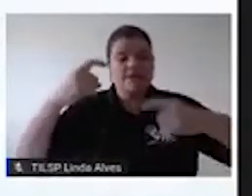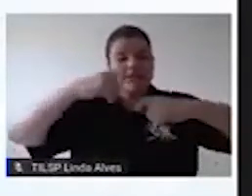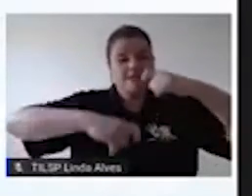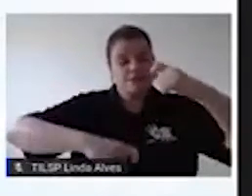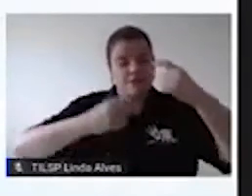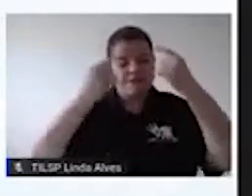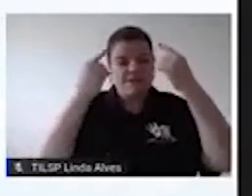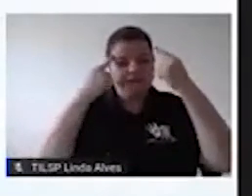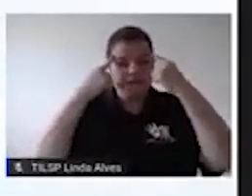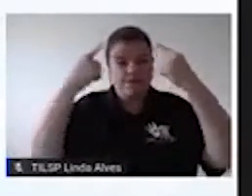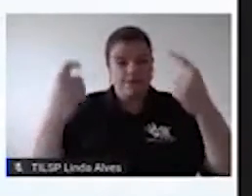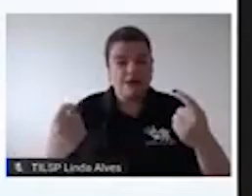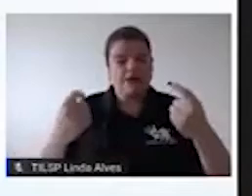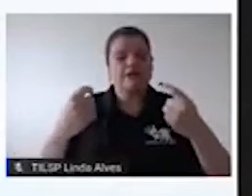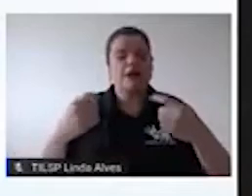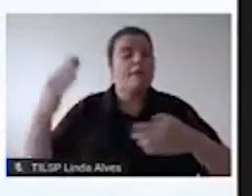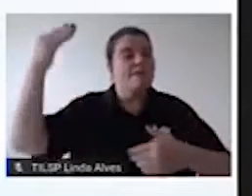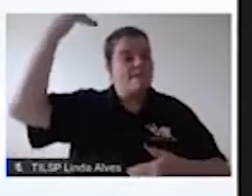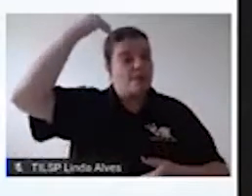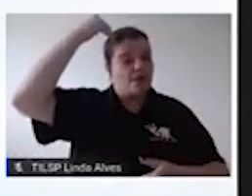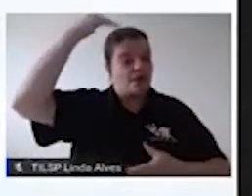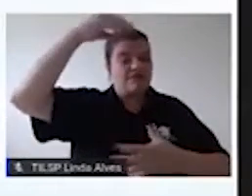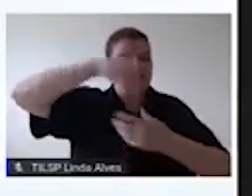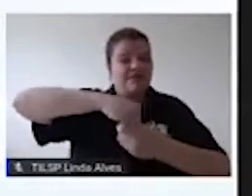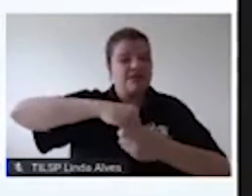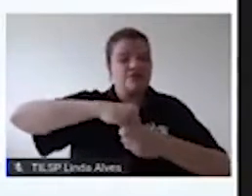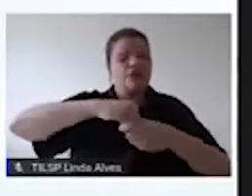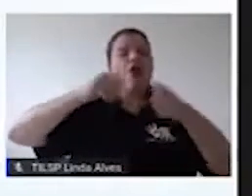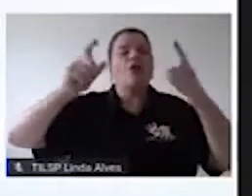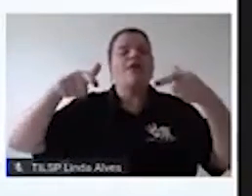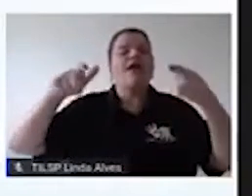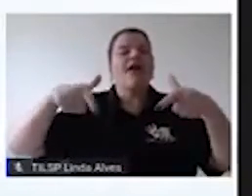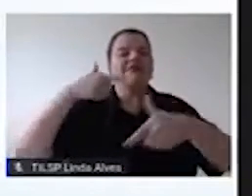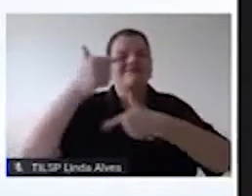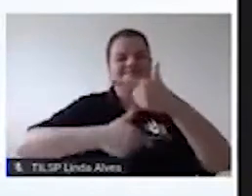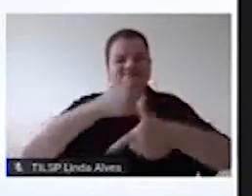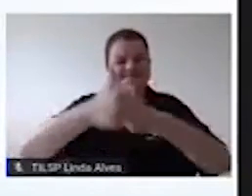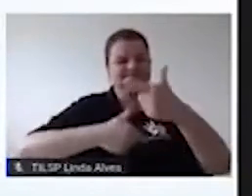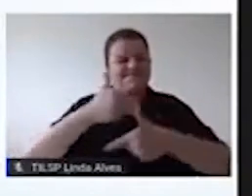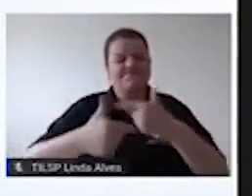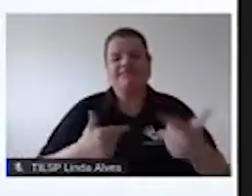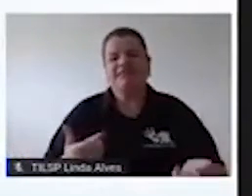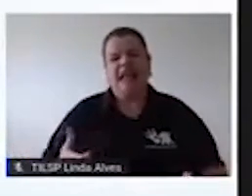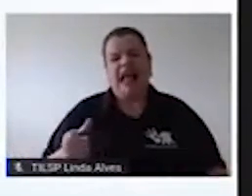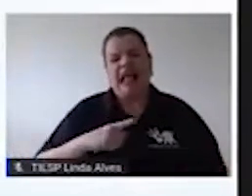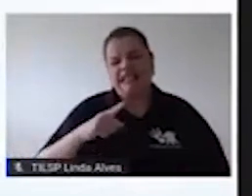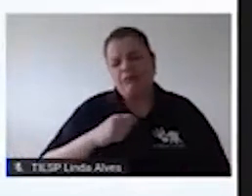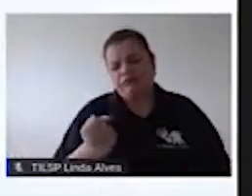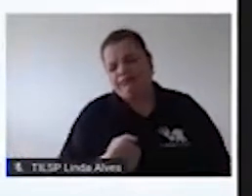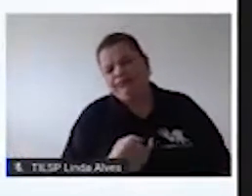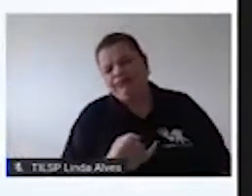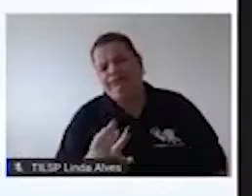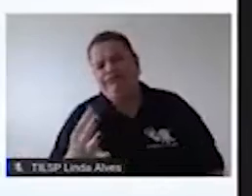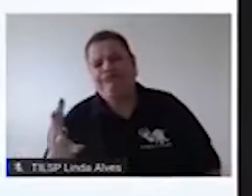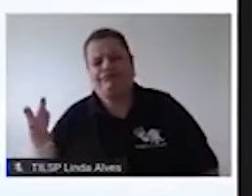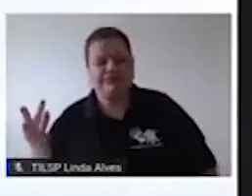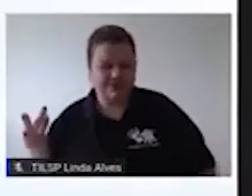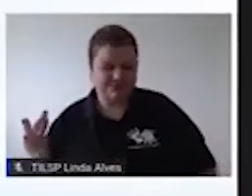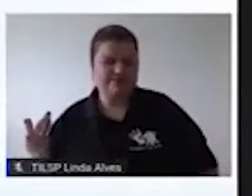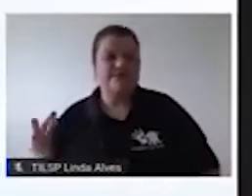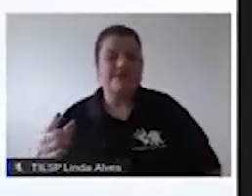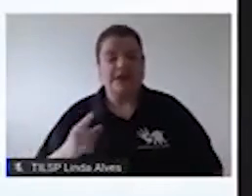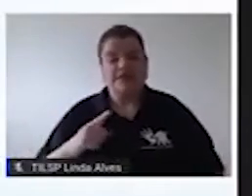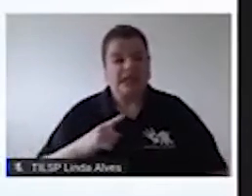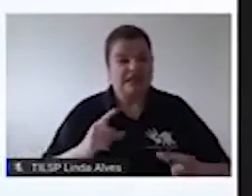moral dentro do seu local de trabalho. E aí, ferramentas são inúmeras, desde criação de